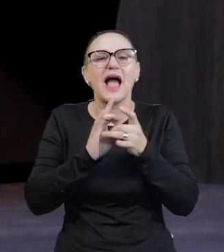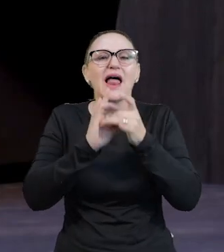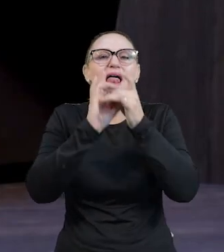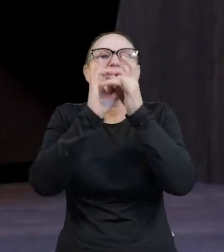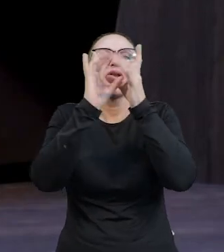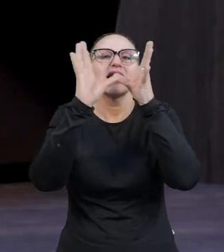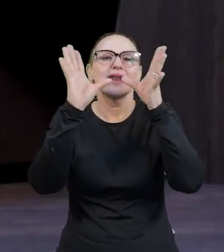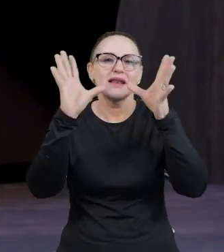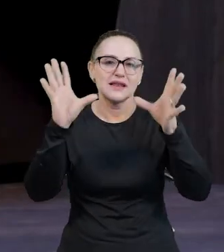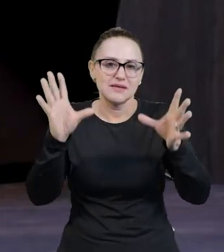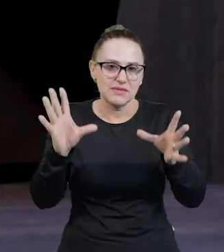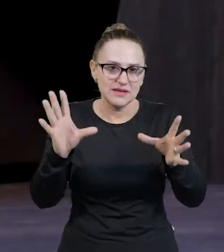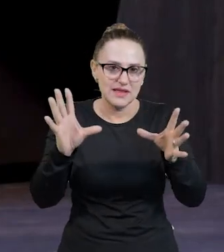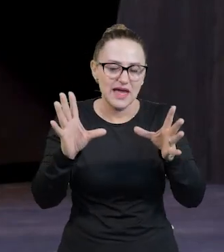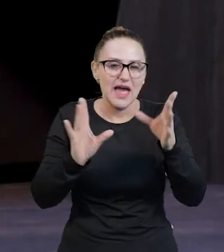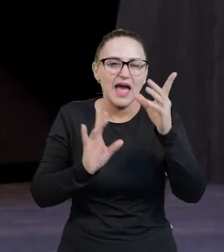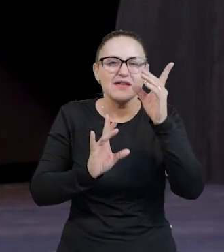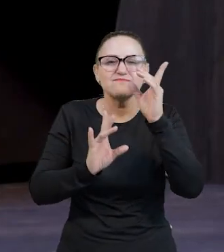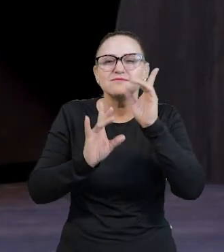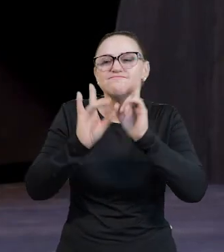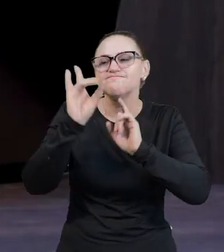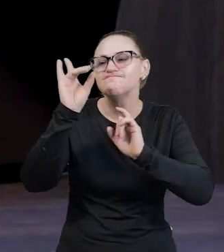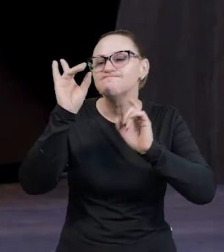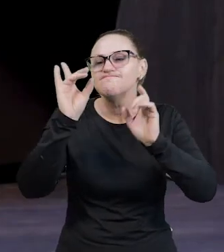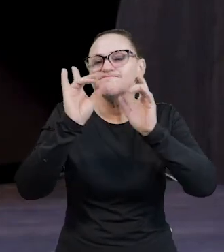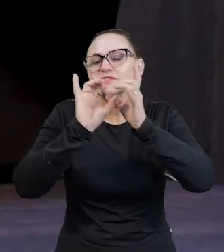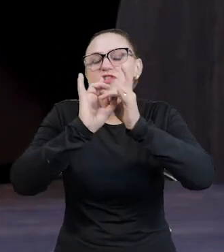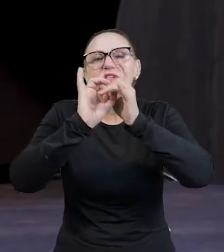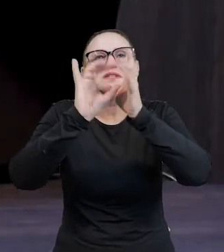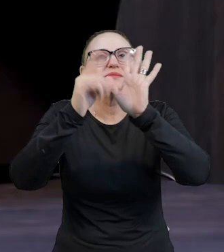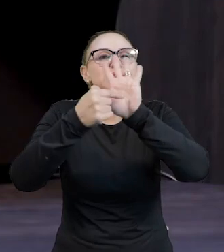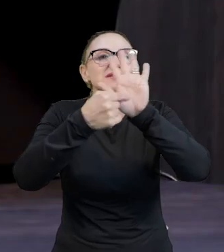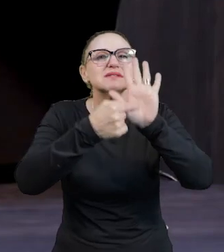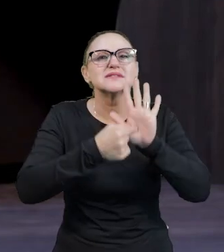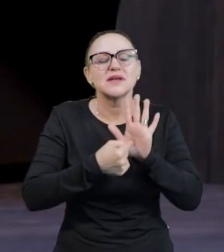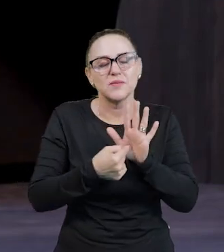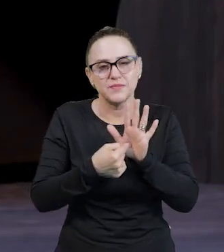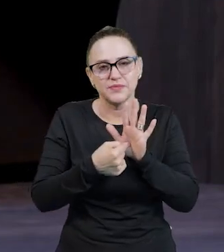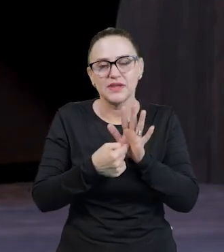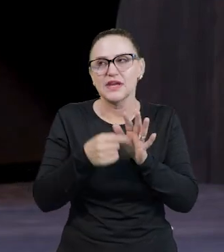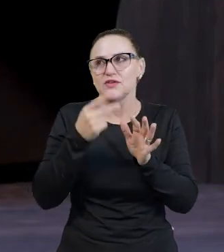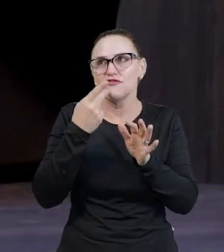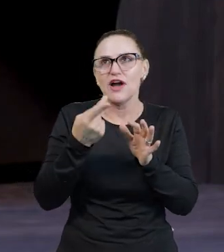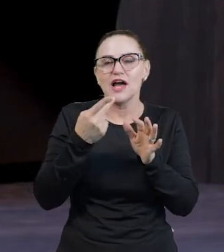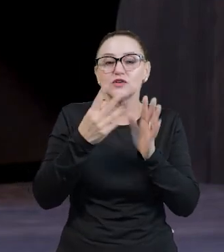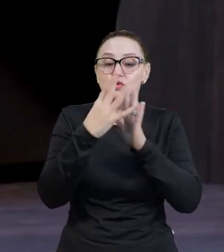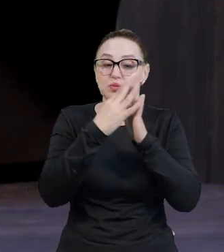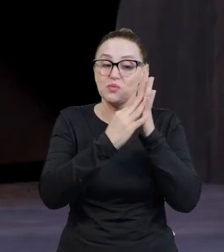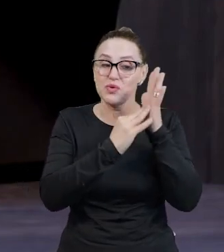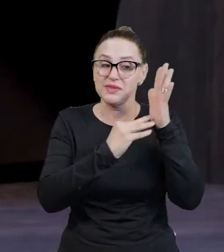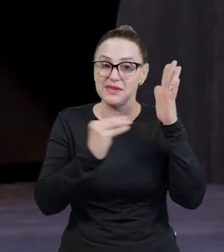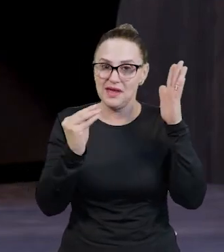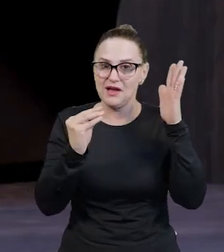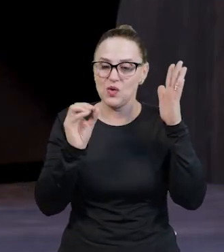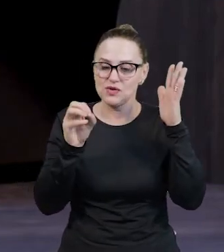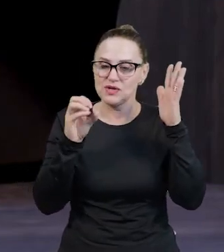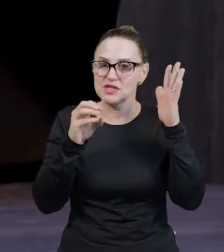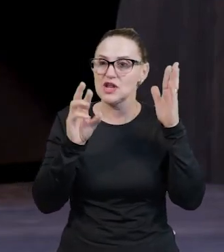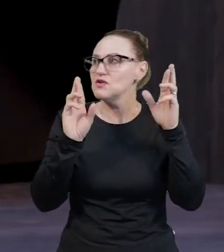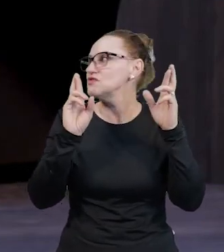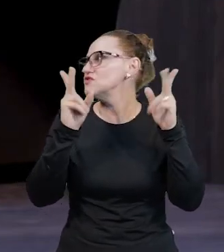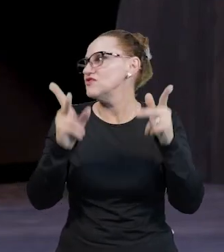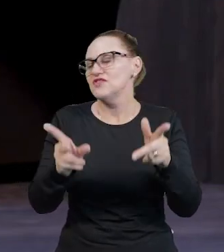de expressão, de pensamento, de criar, eu estou falando de um outro modelo educacional. Portanto,